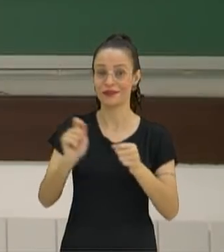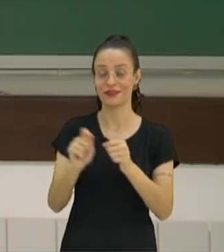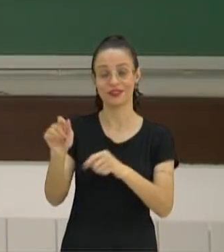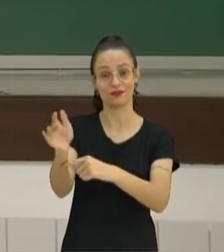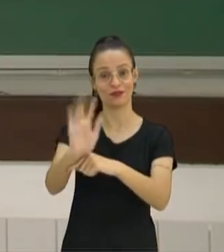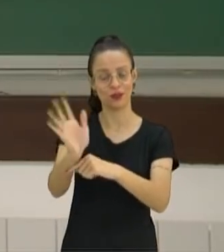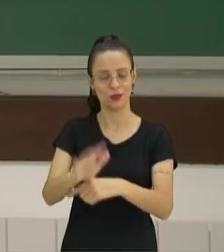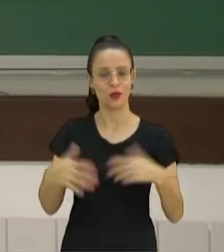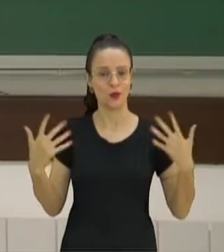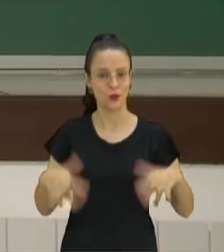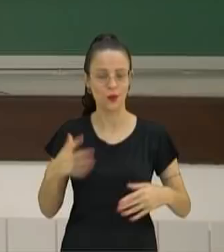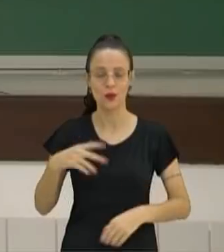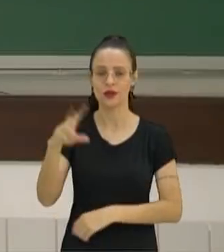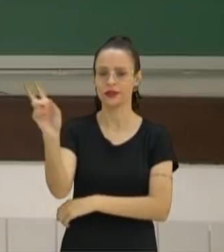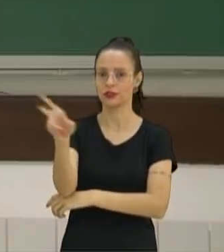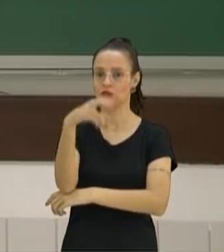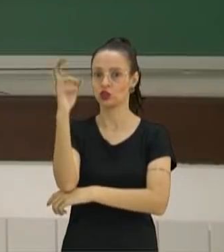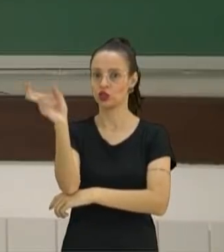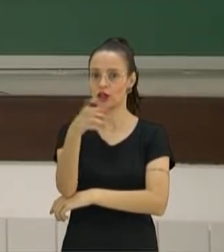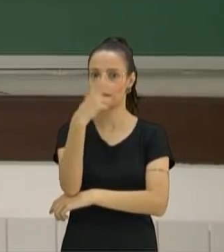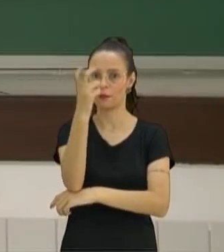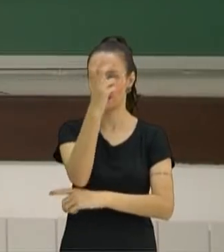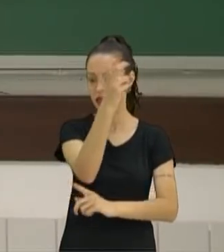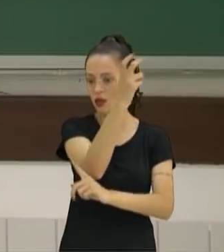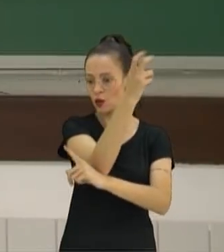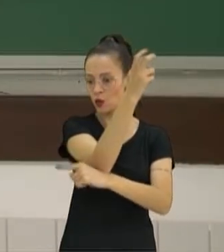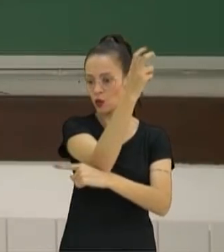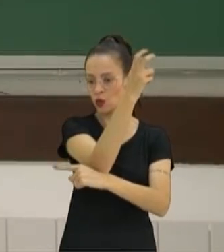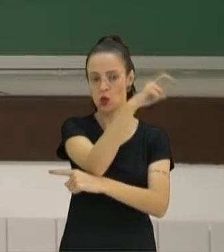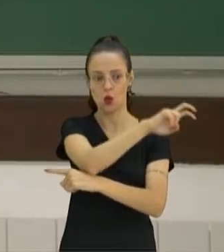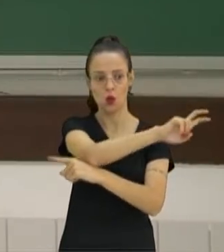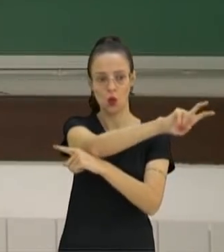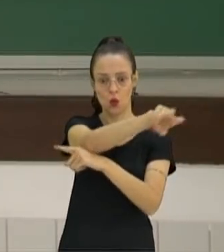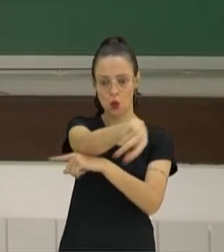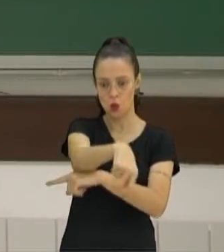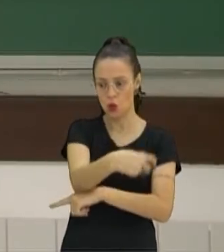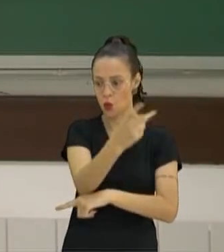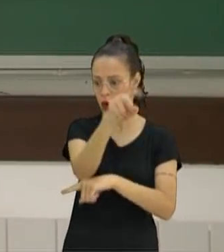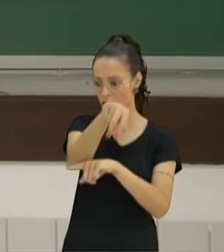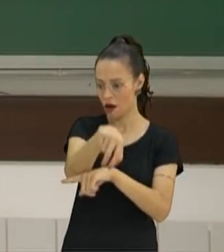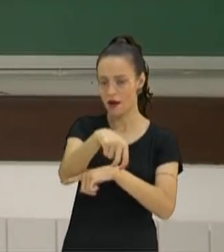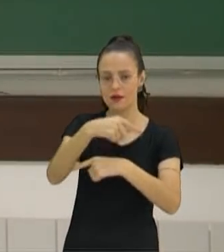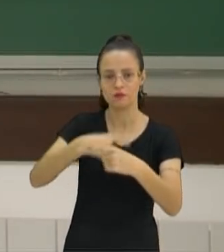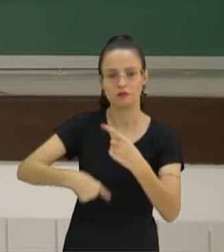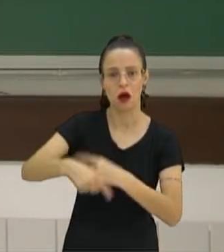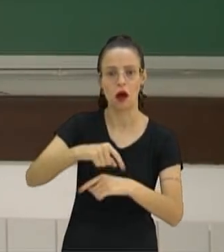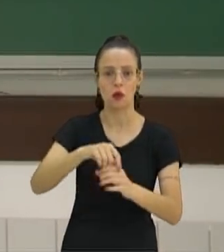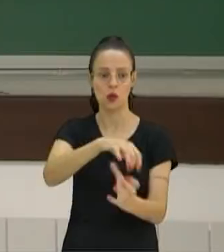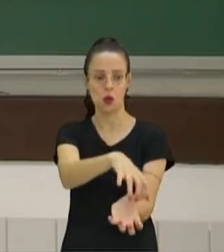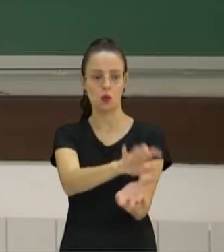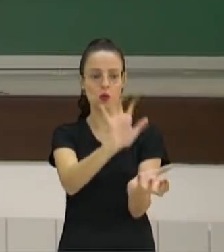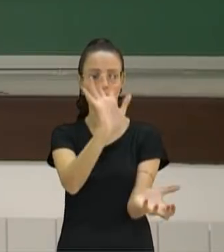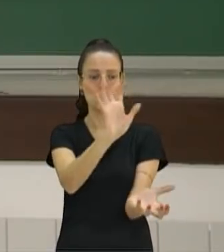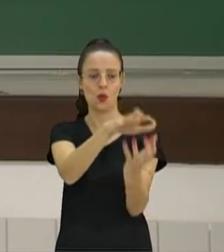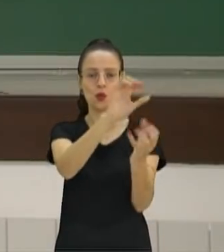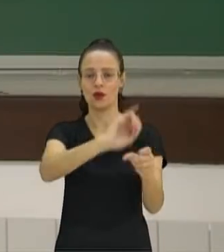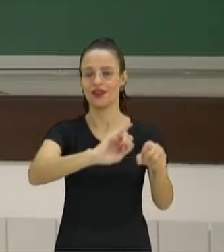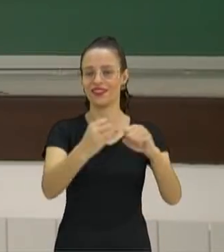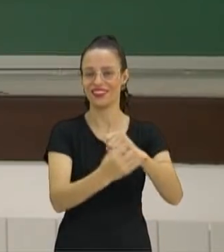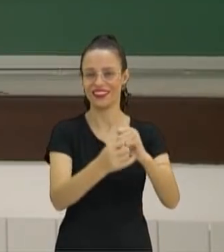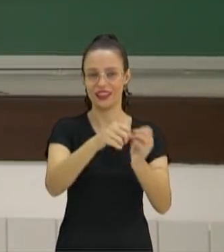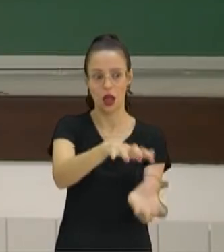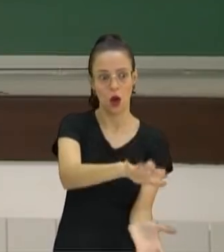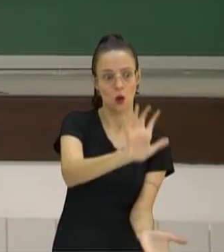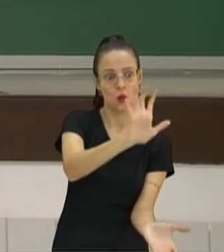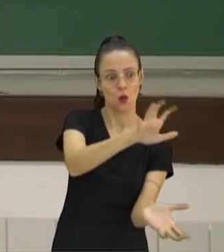né, uma serpente que se encontrar, né, se a cabeça encontrar a cauda, vai levar uma ilha inteira com um povo inteiro para o